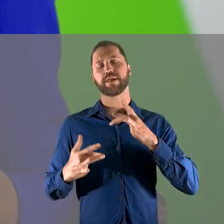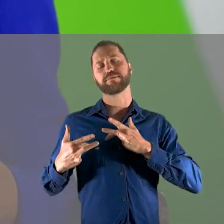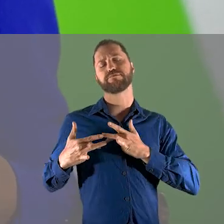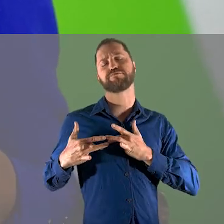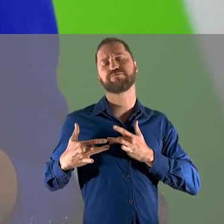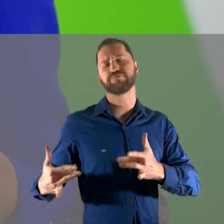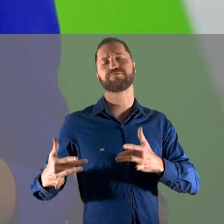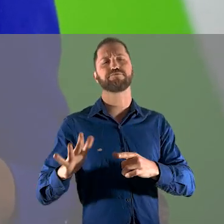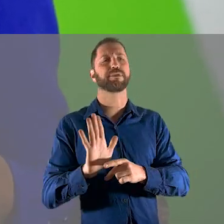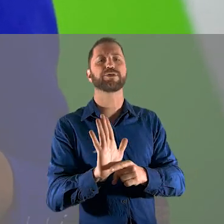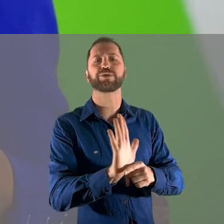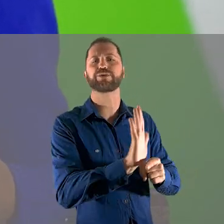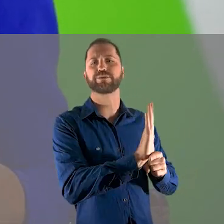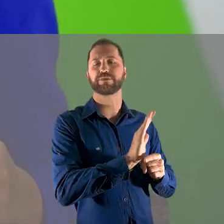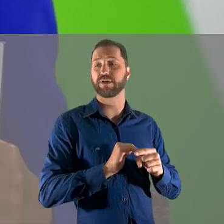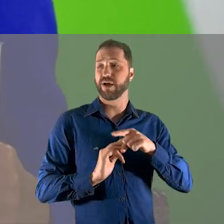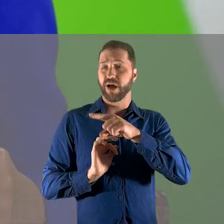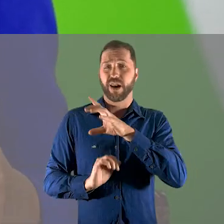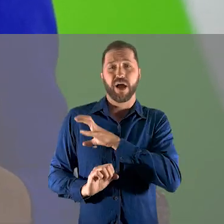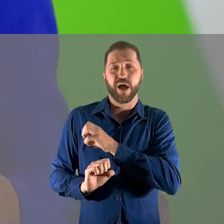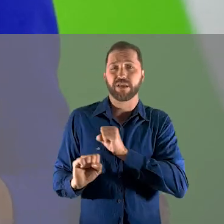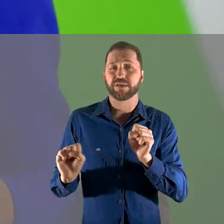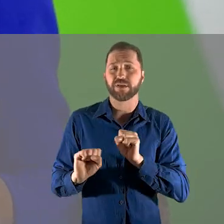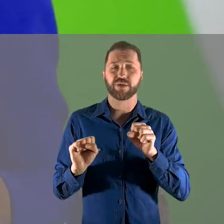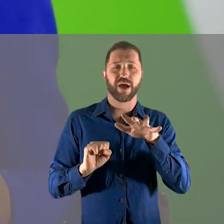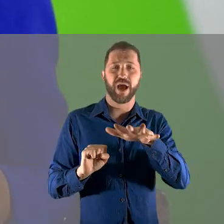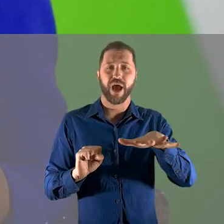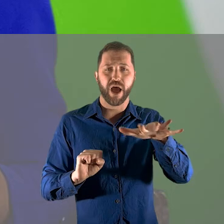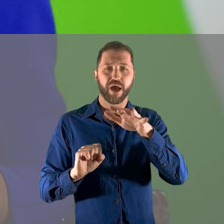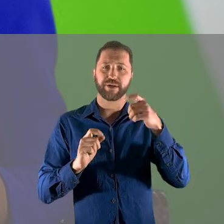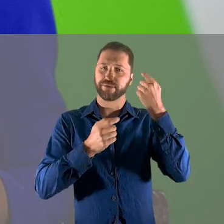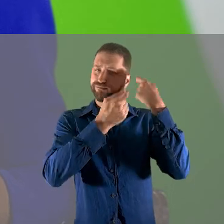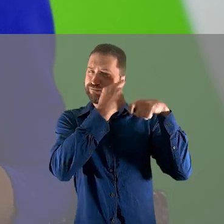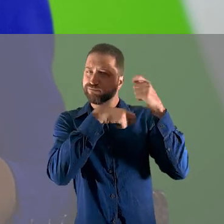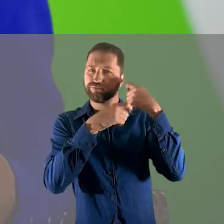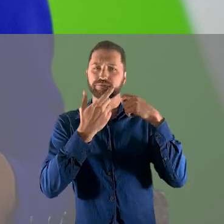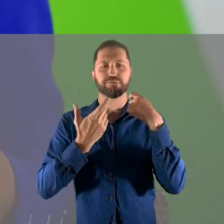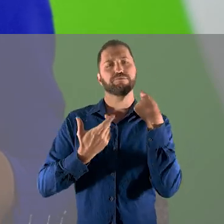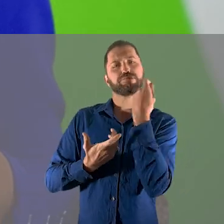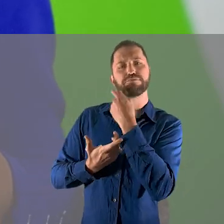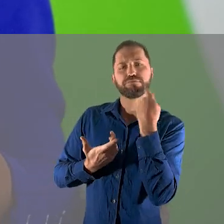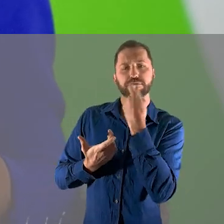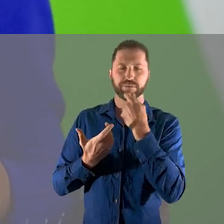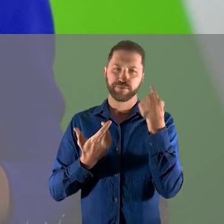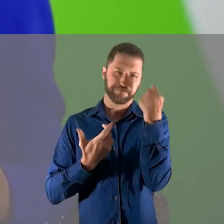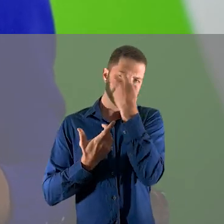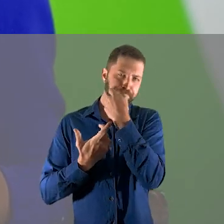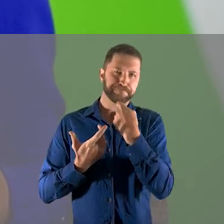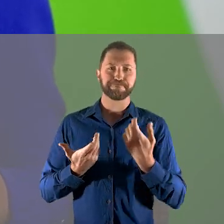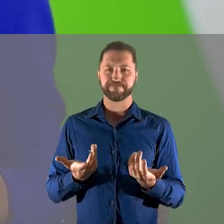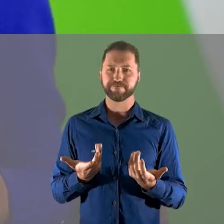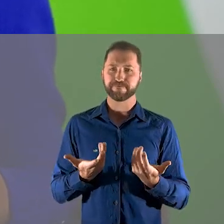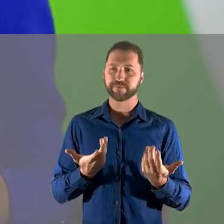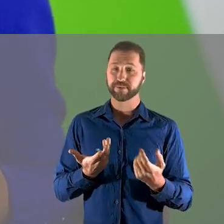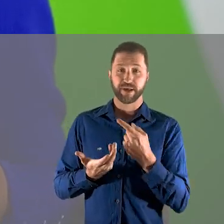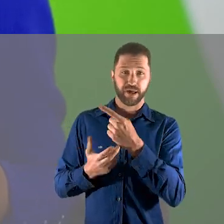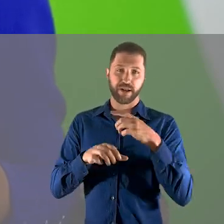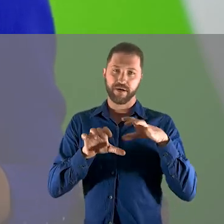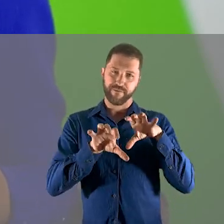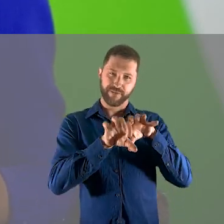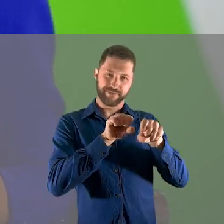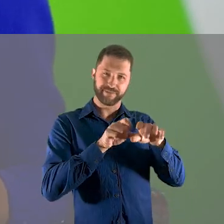ela é uma empresária apaixonada pelo mercado de beleza é formada em administração de empresas